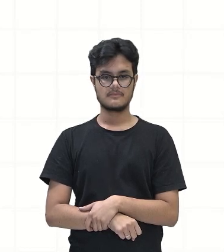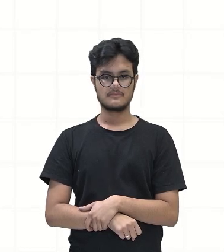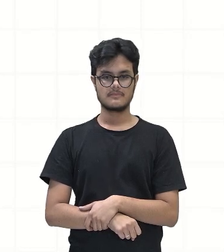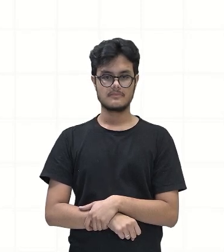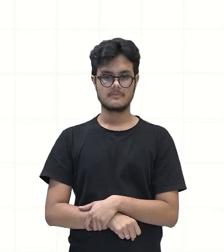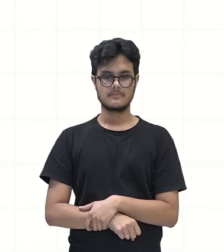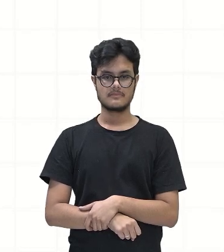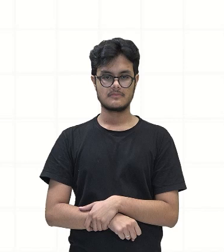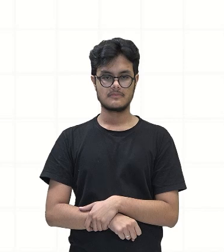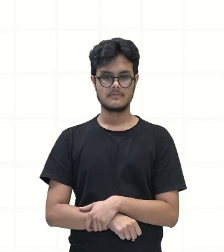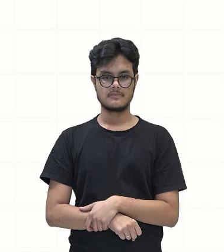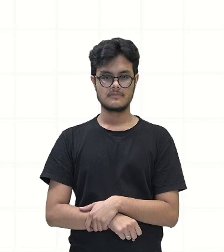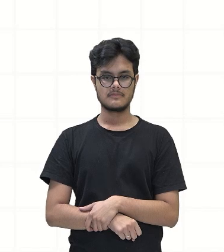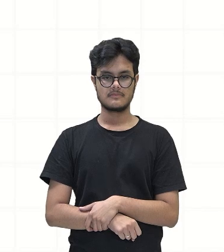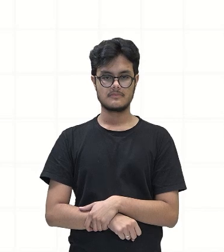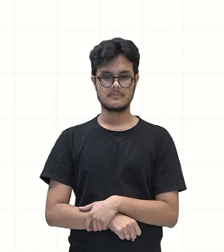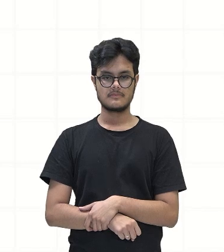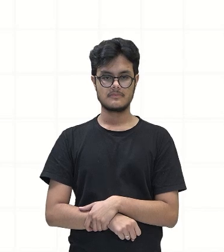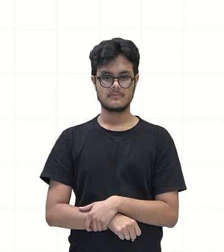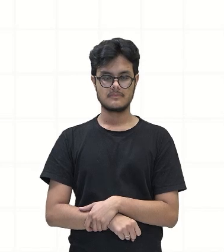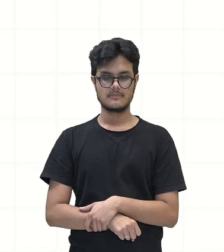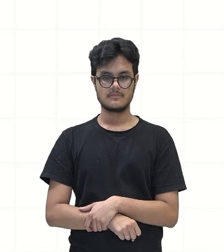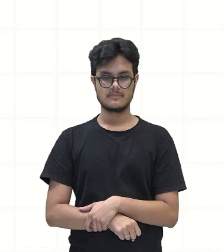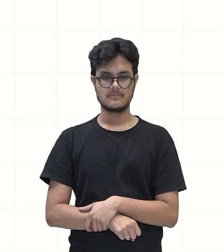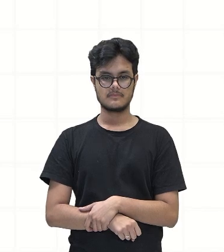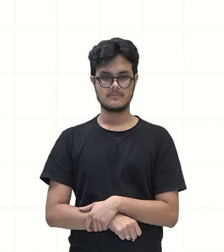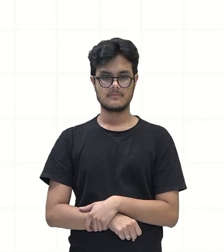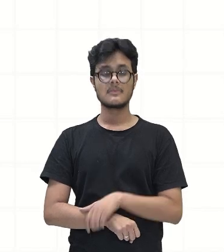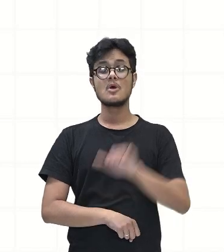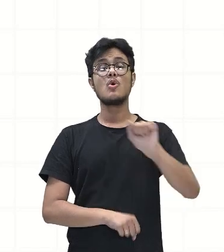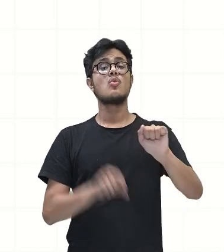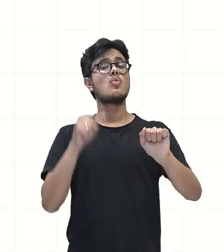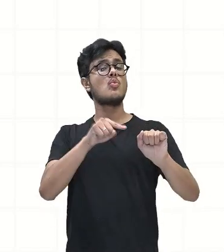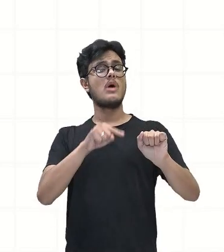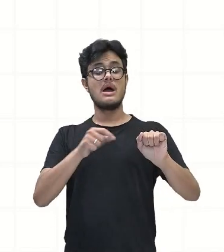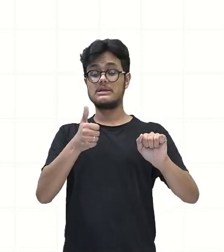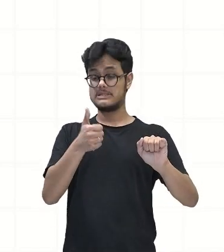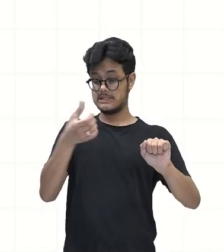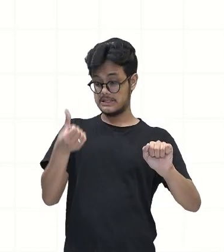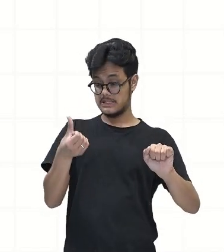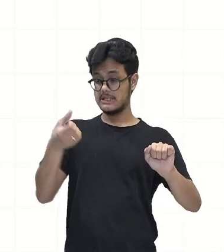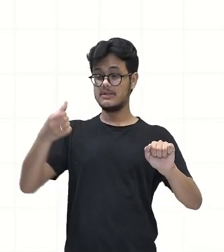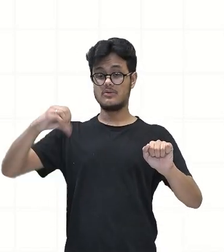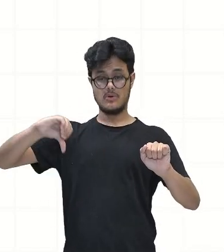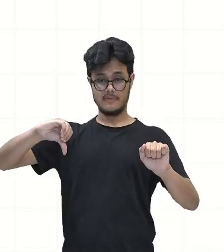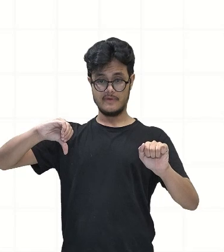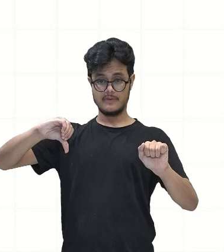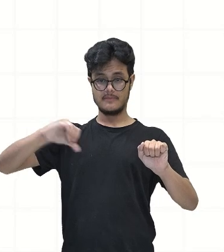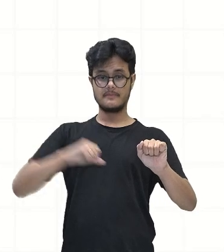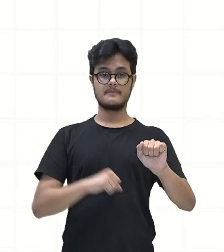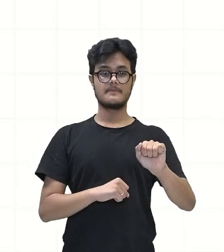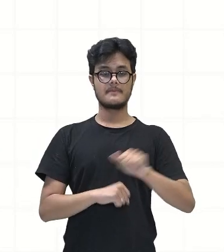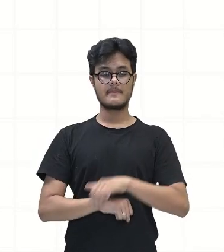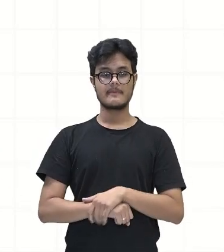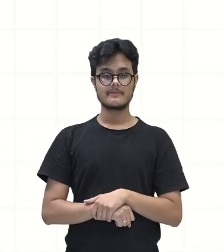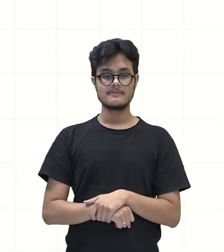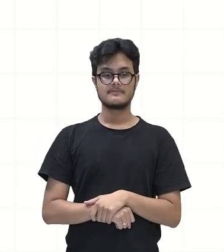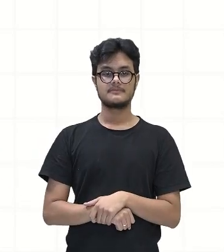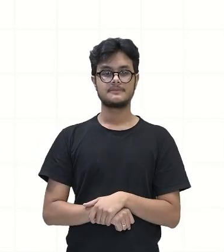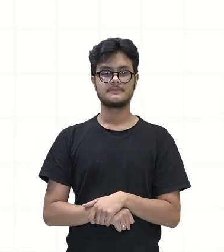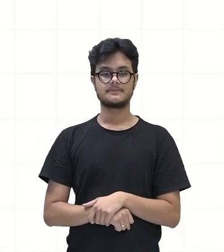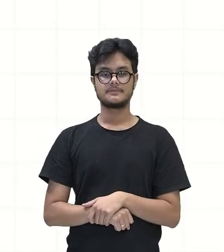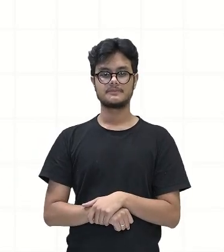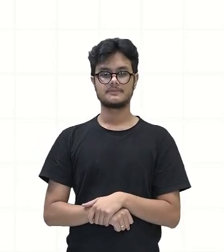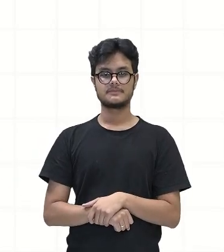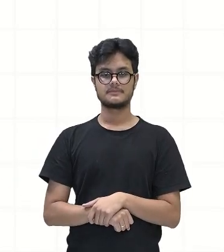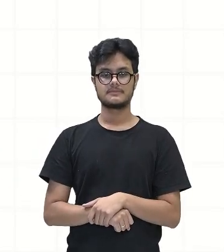a 169. Então, a hipotenusa ao quadrado, que é 169, vai ter que ser igual a essa